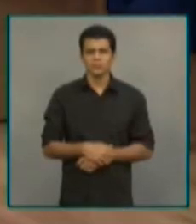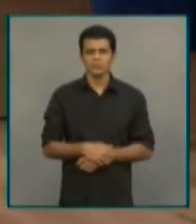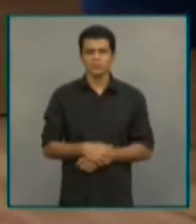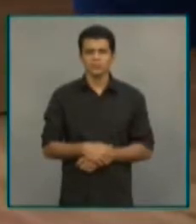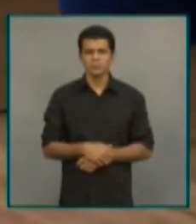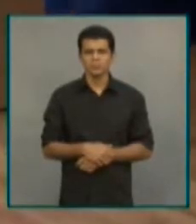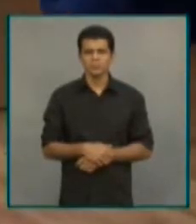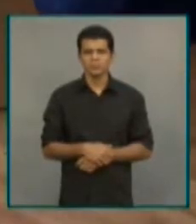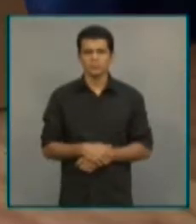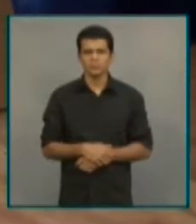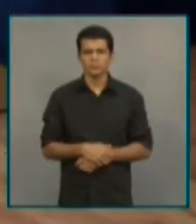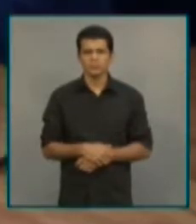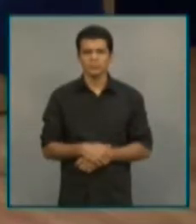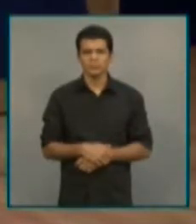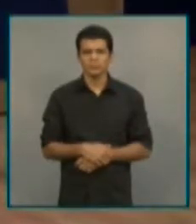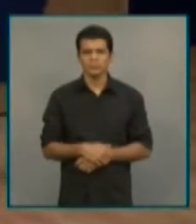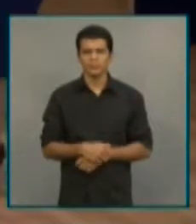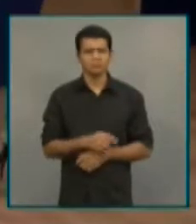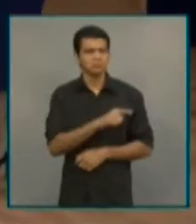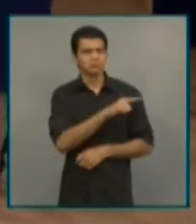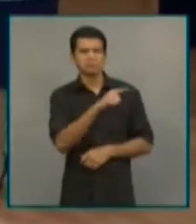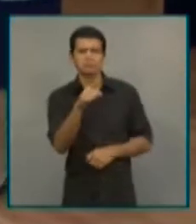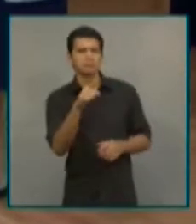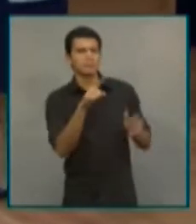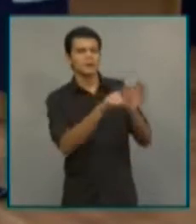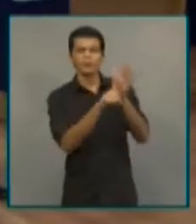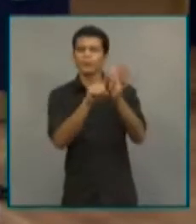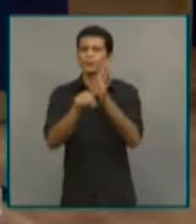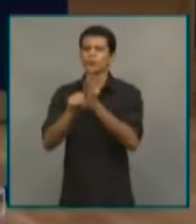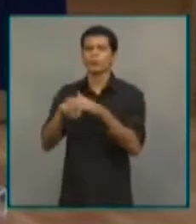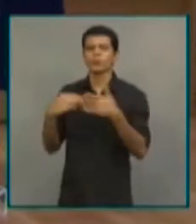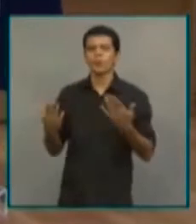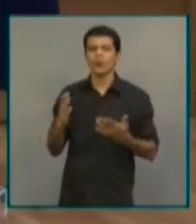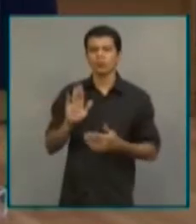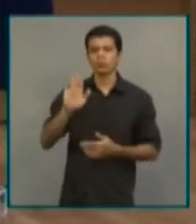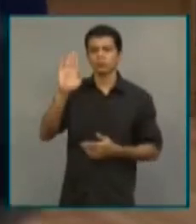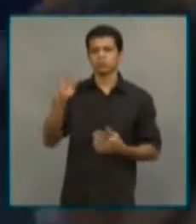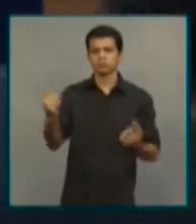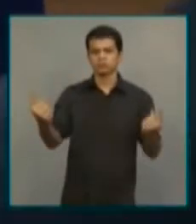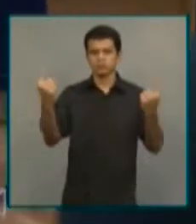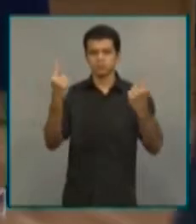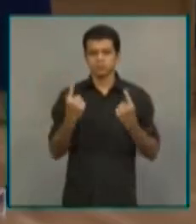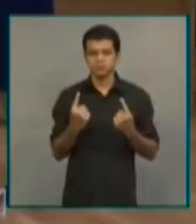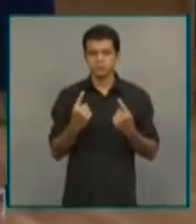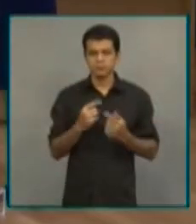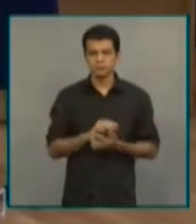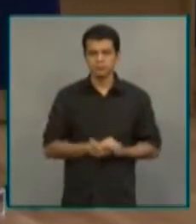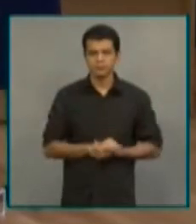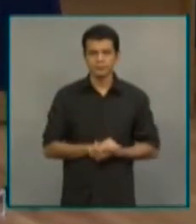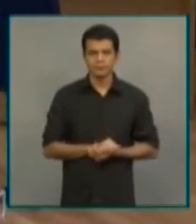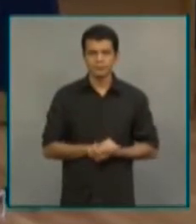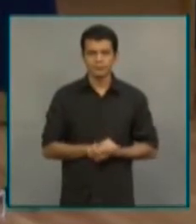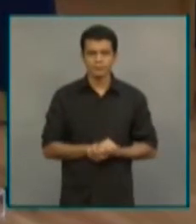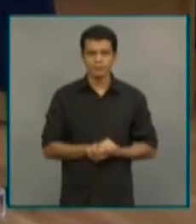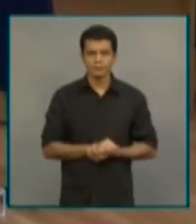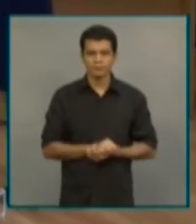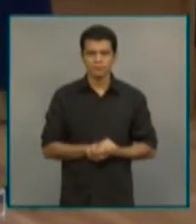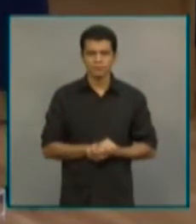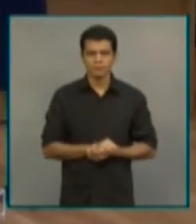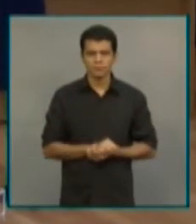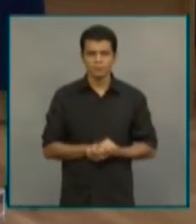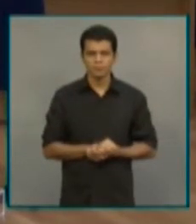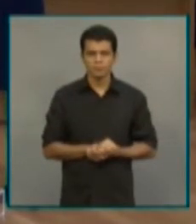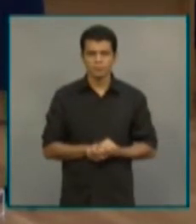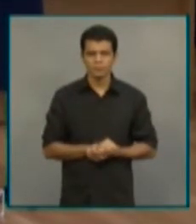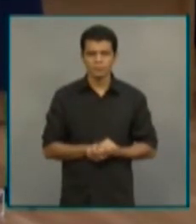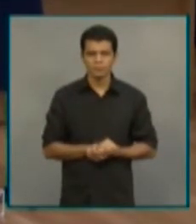Candidata escolhe qual dos concorrentes para fazer a sua indagação. A doutora Roberta ainda pode? Doutora Roberta?